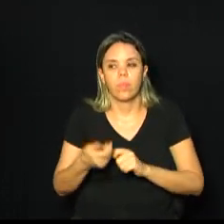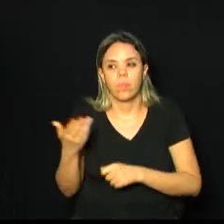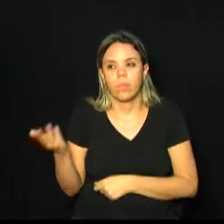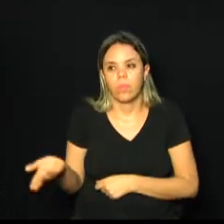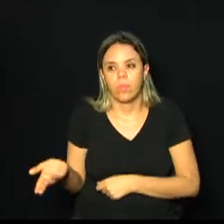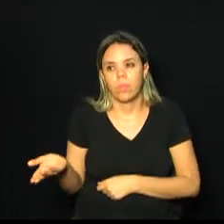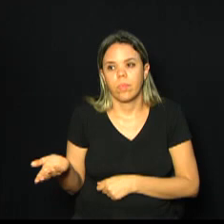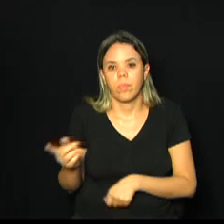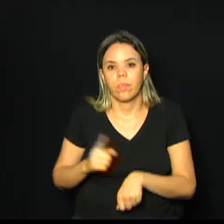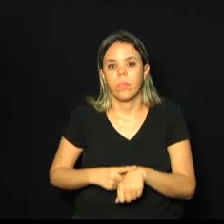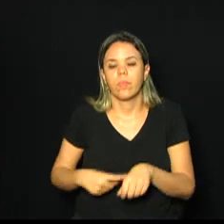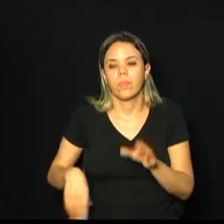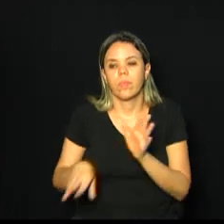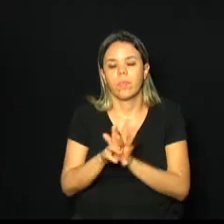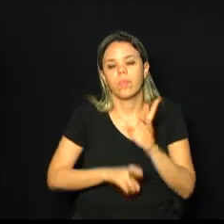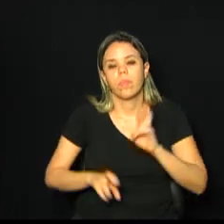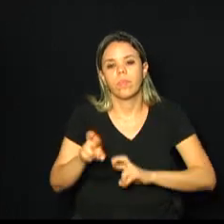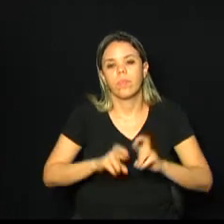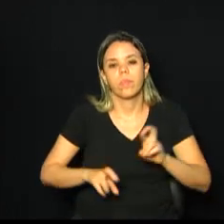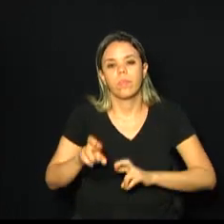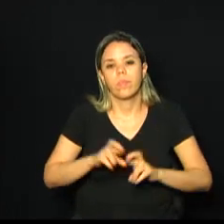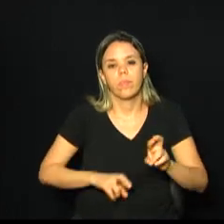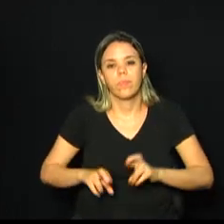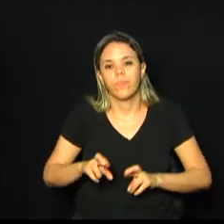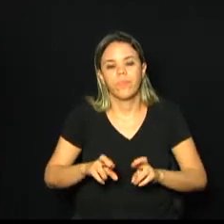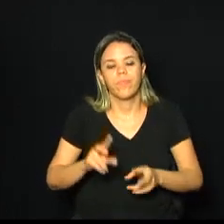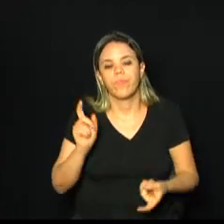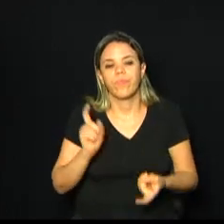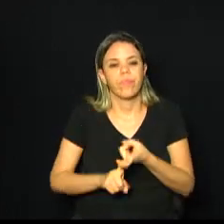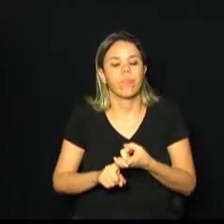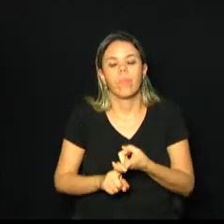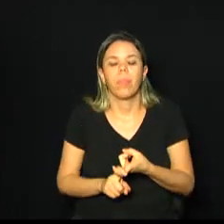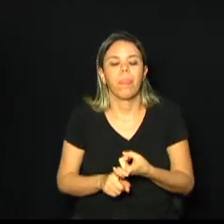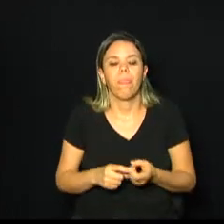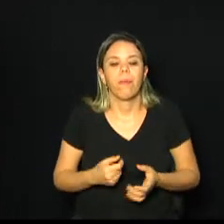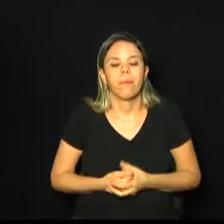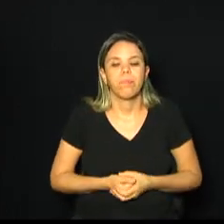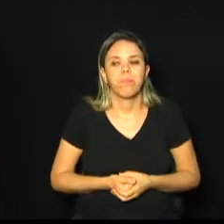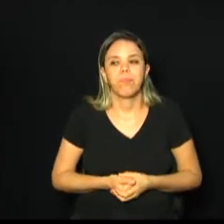que a hora que vier a fiscalização, você vai ser penalizado mesmo assim.